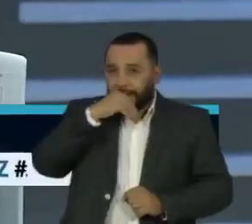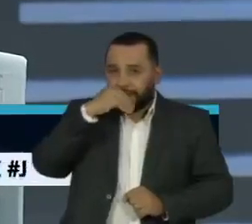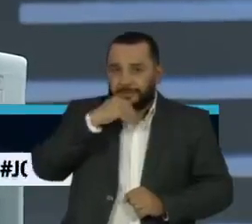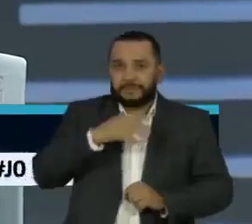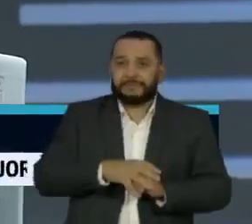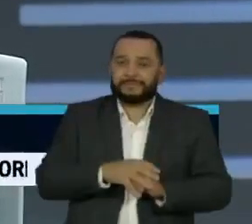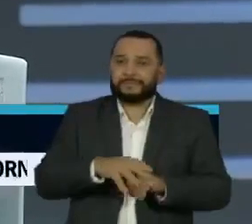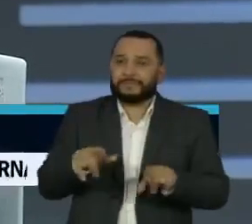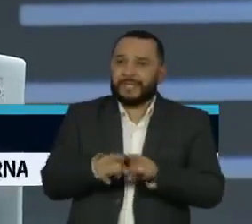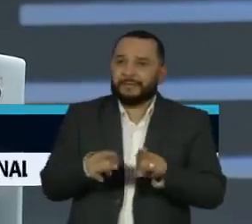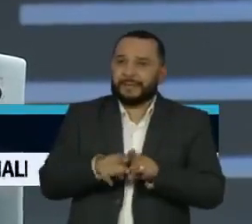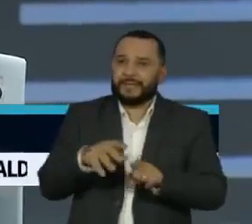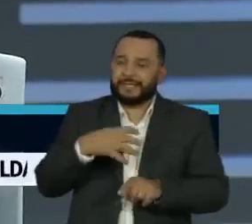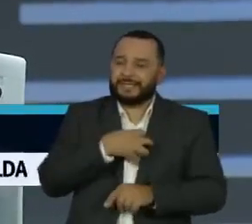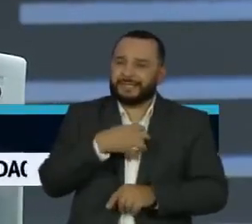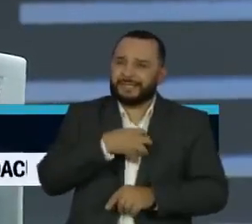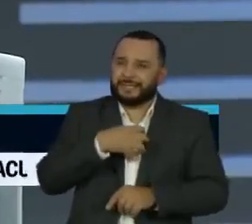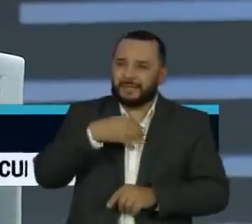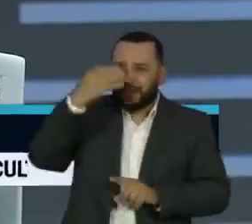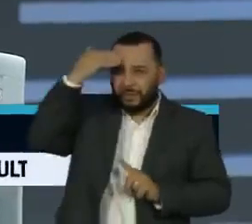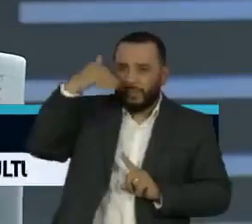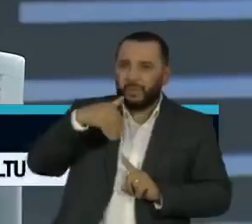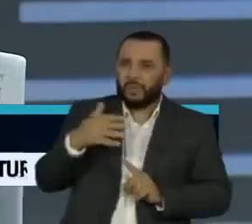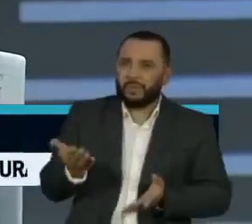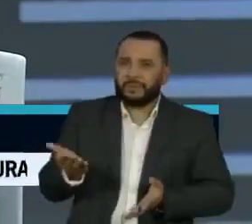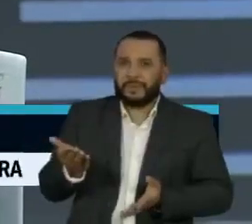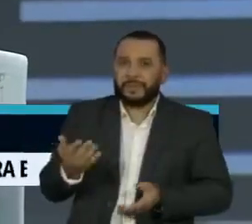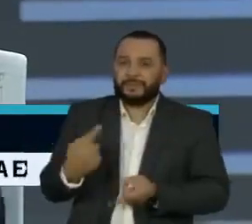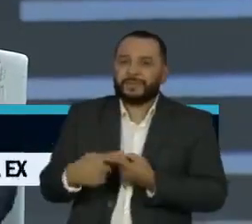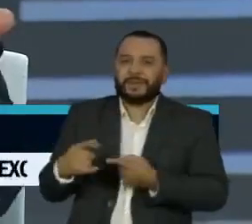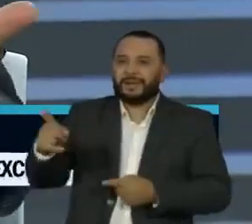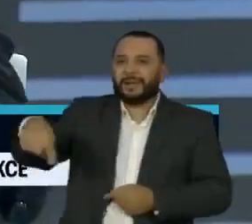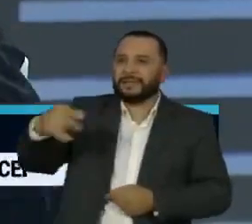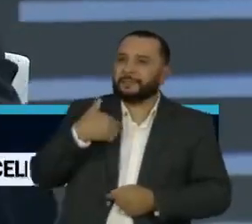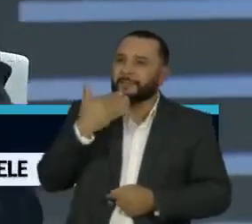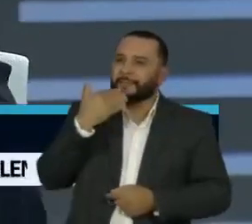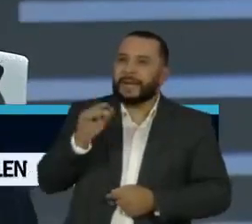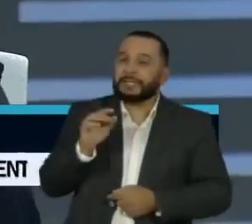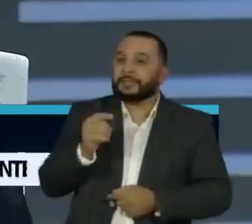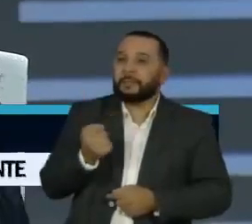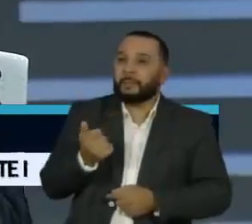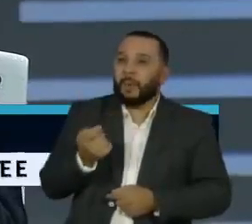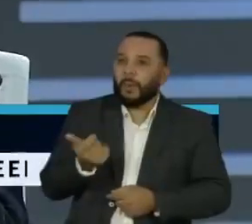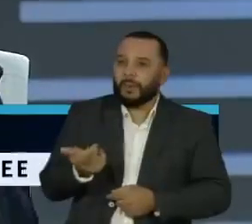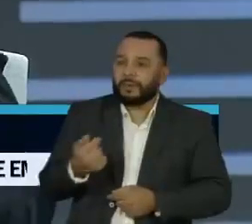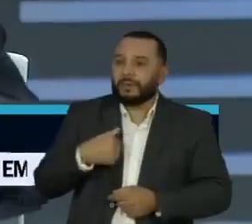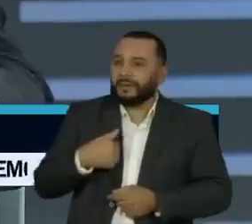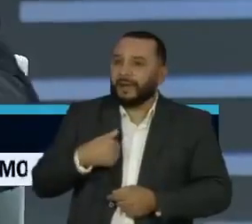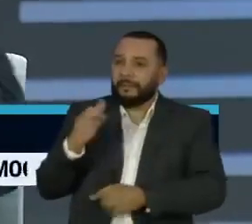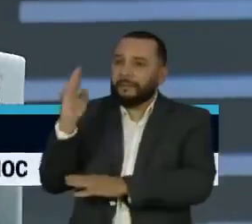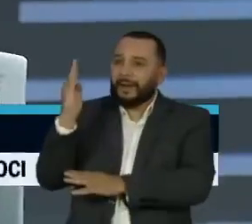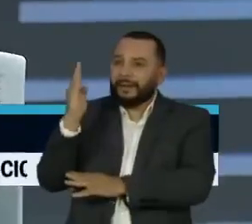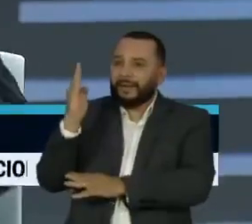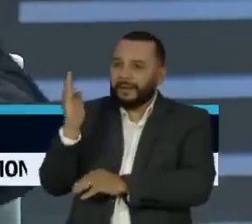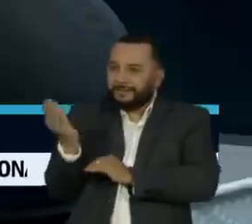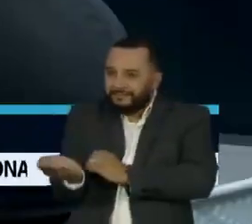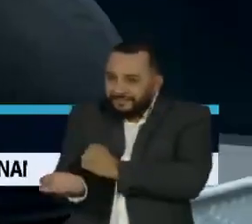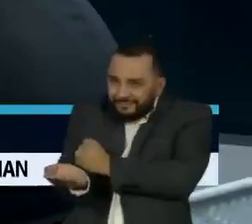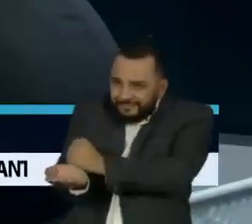com uma sensação de culpa, né? Porque eles pedem tão pouco, né? Ele quer uma madeira para fazer um cavaquinho, a outra